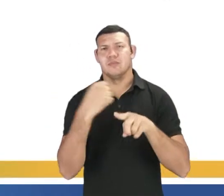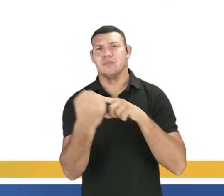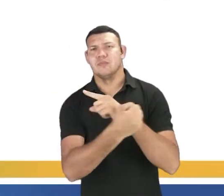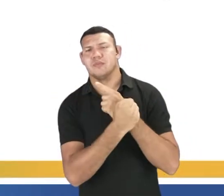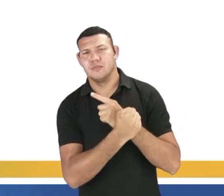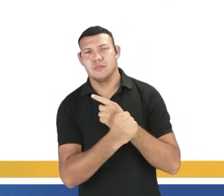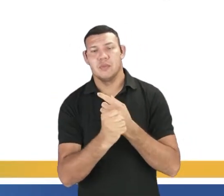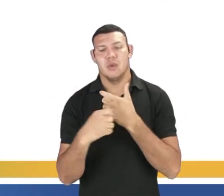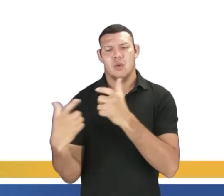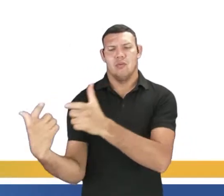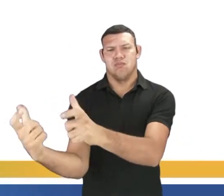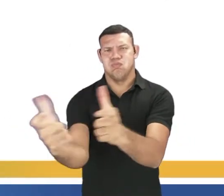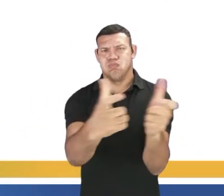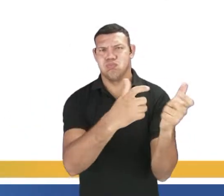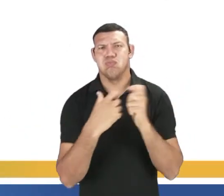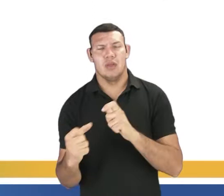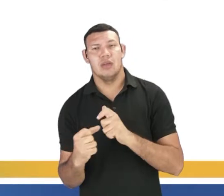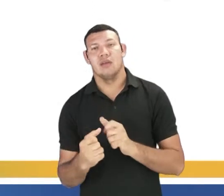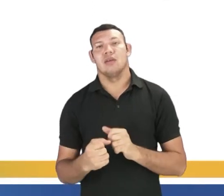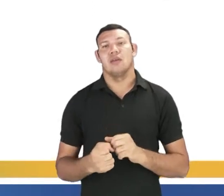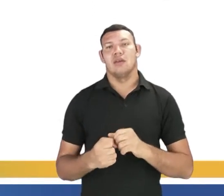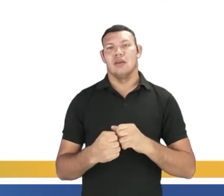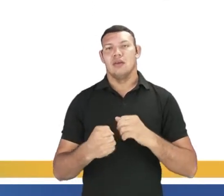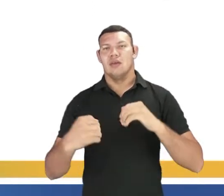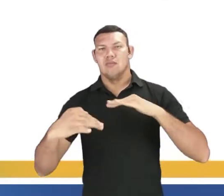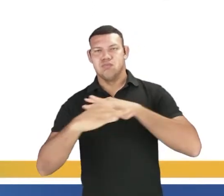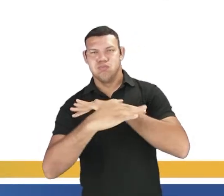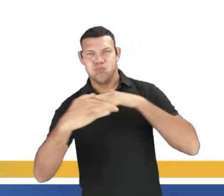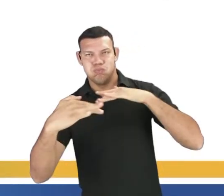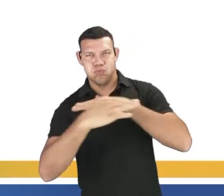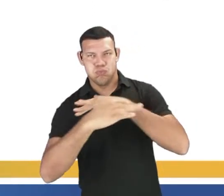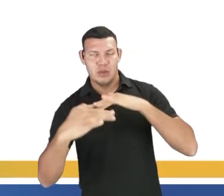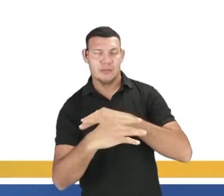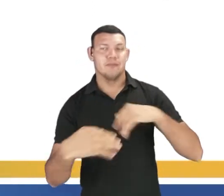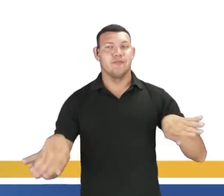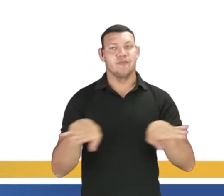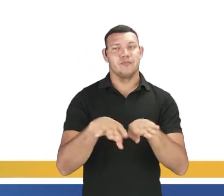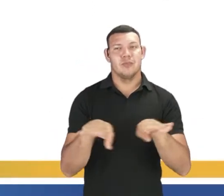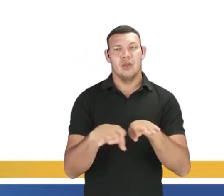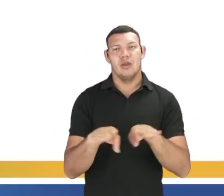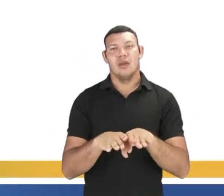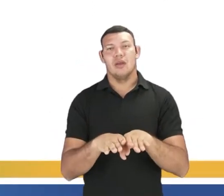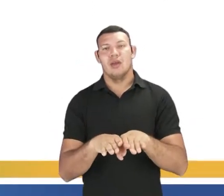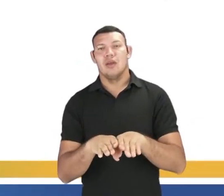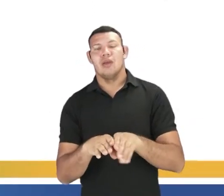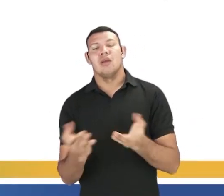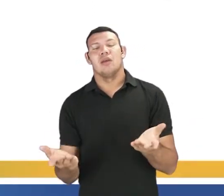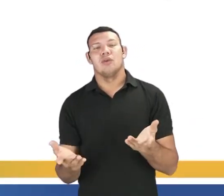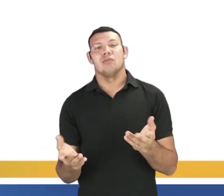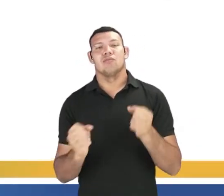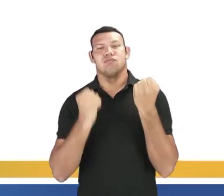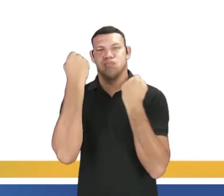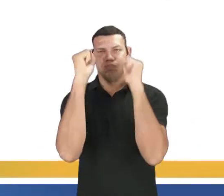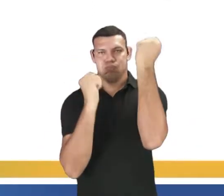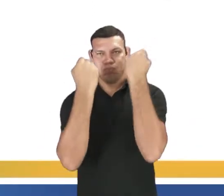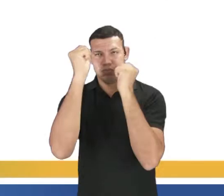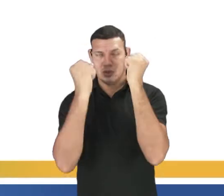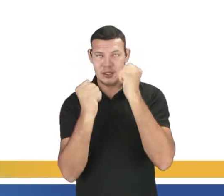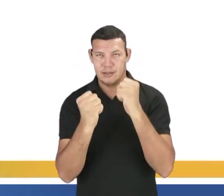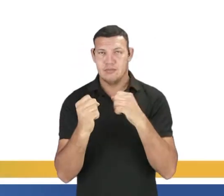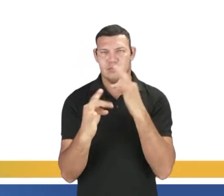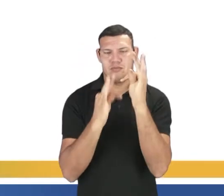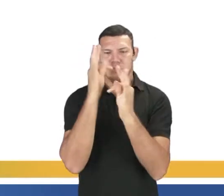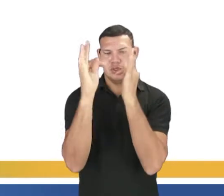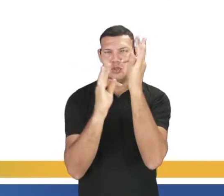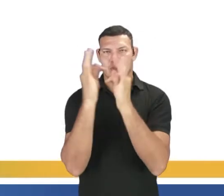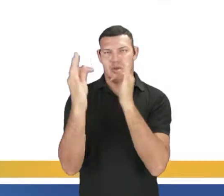a urbanização, a industrialização, a questão da concentração fundiária e a mecanização do campo. Esses são